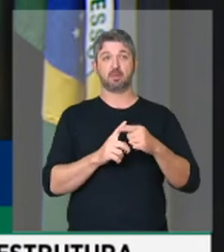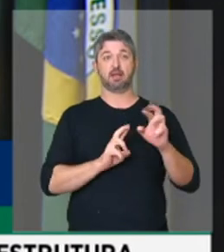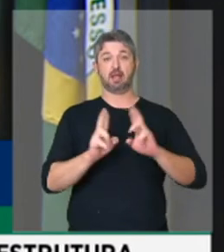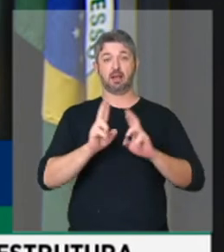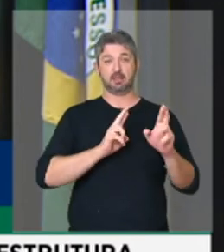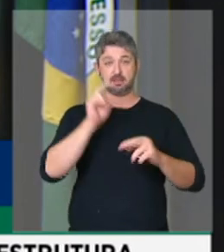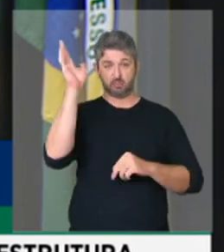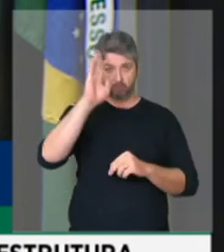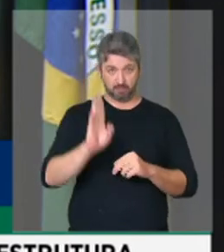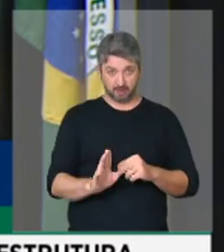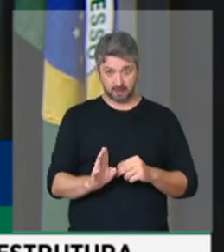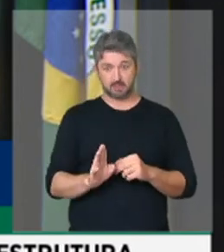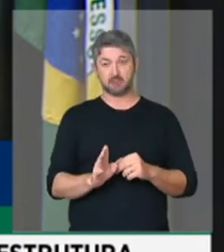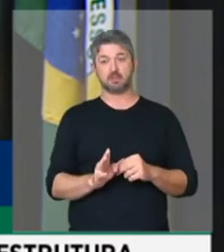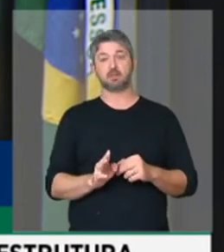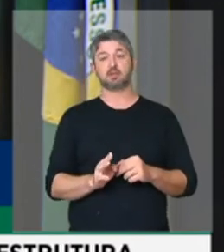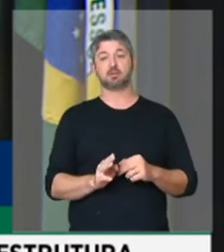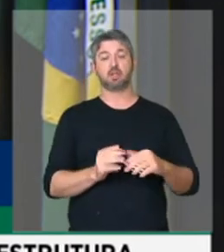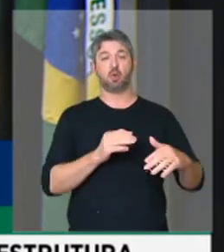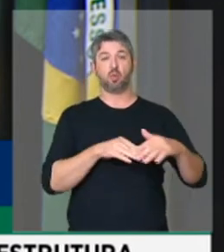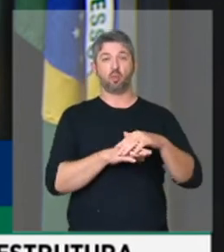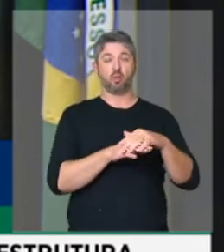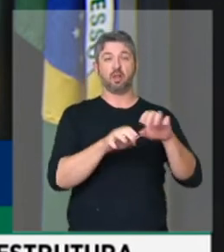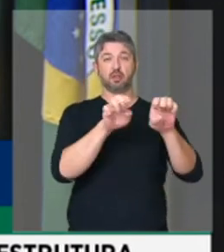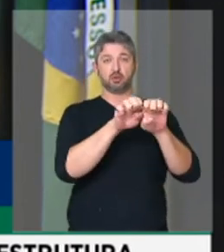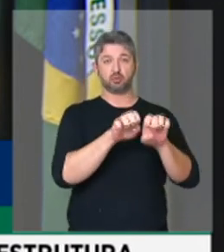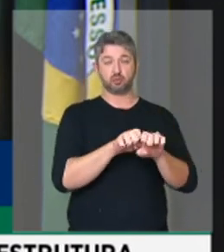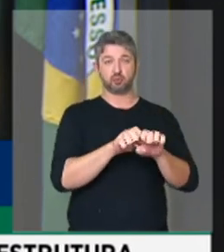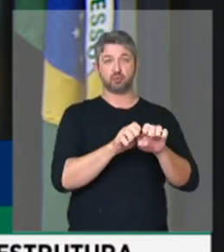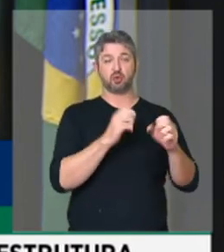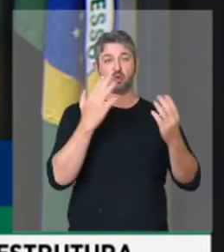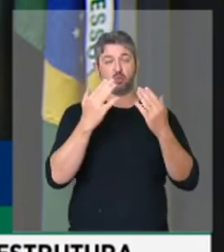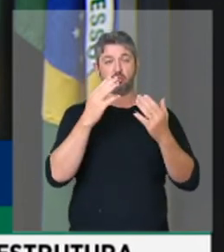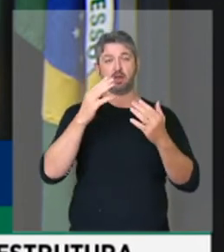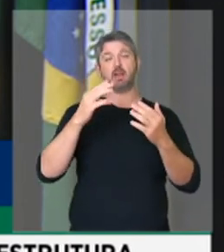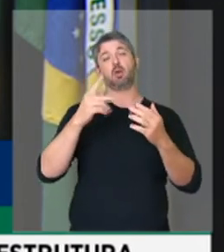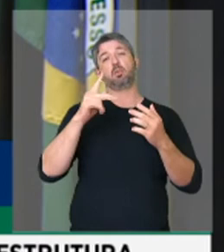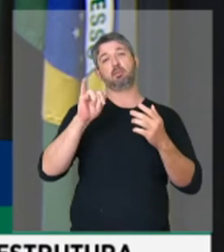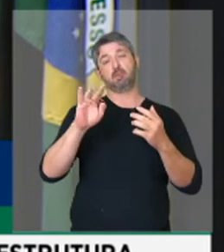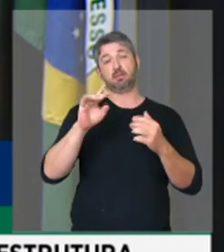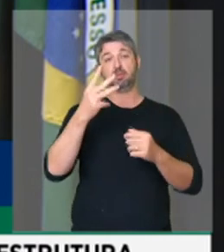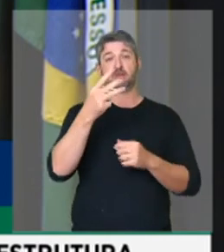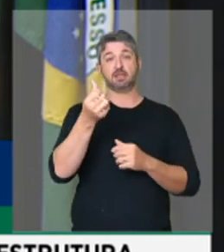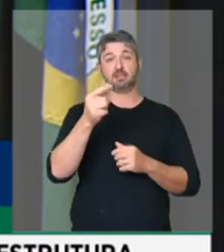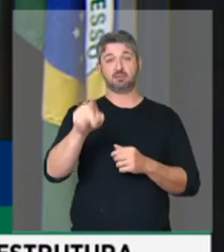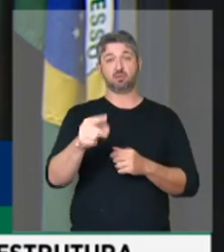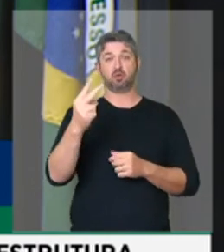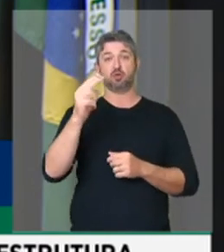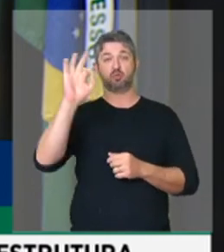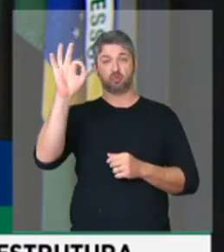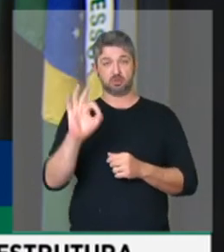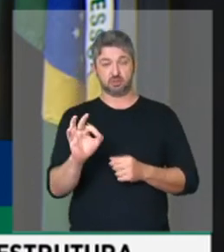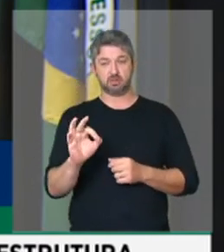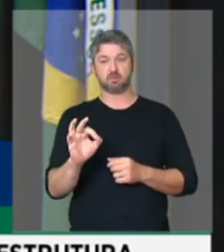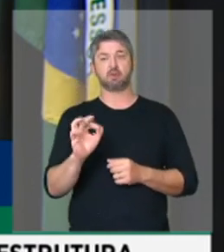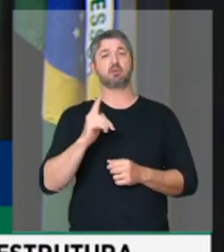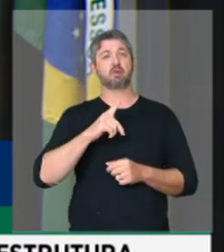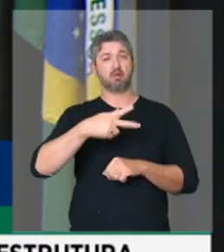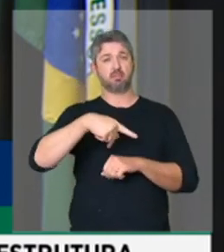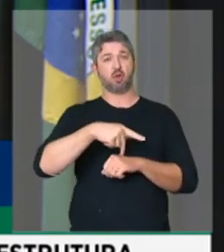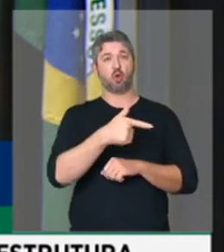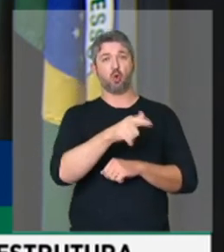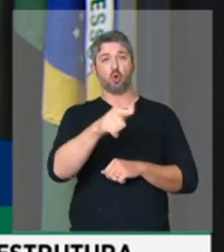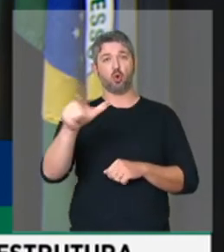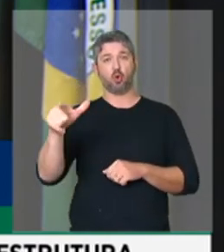Brasil, estoque de infraestrutura em relação ao PIB, é de 36,2%, outros países do